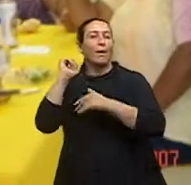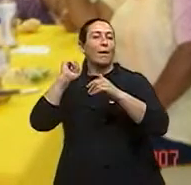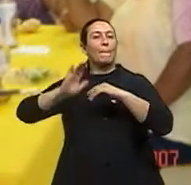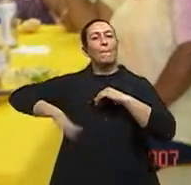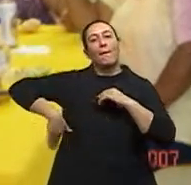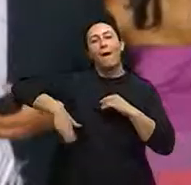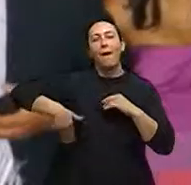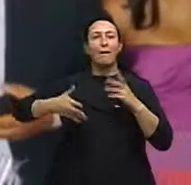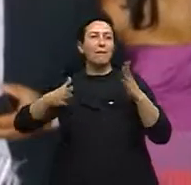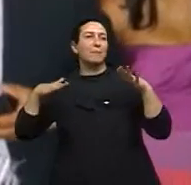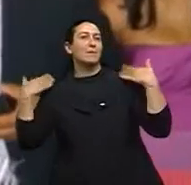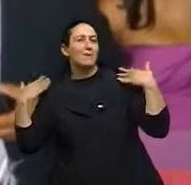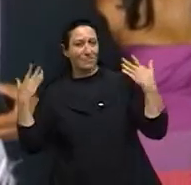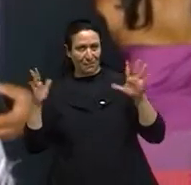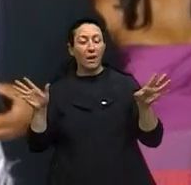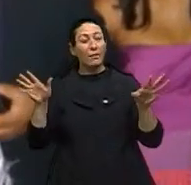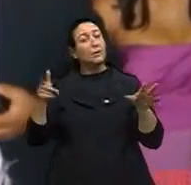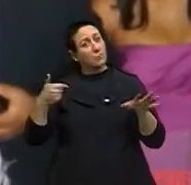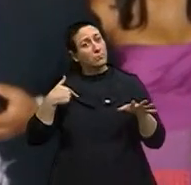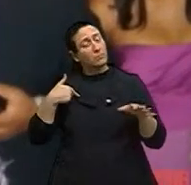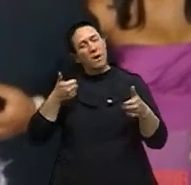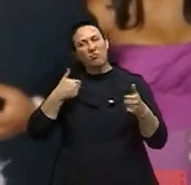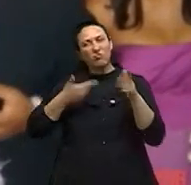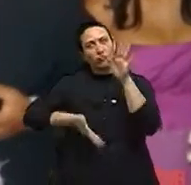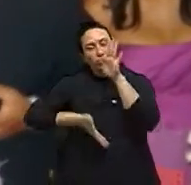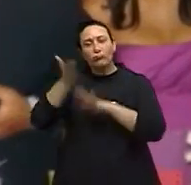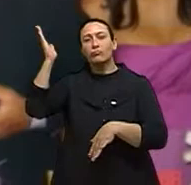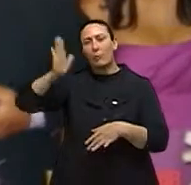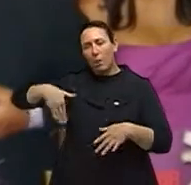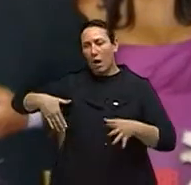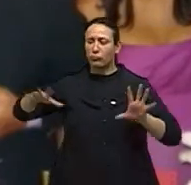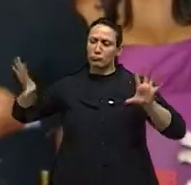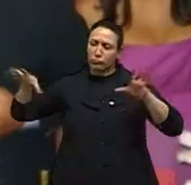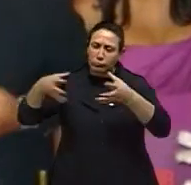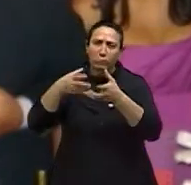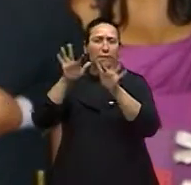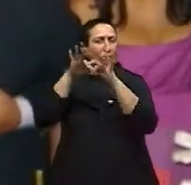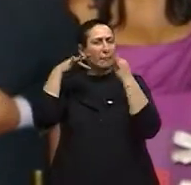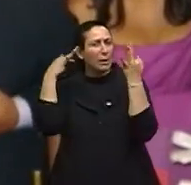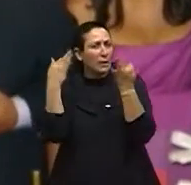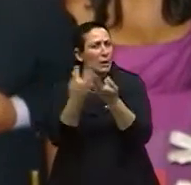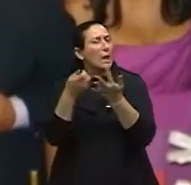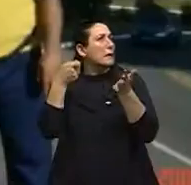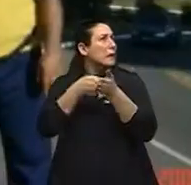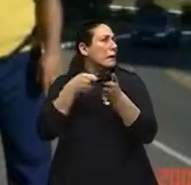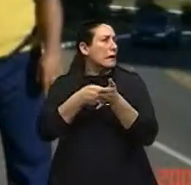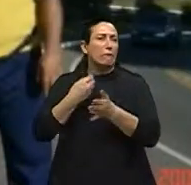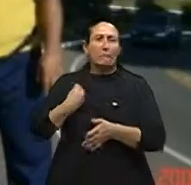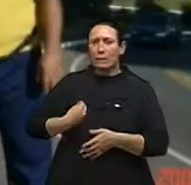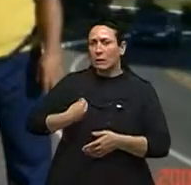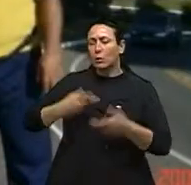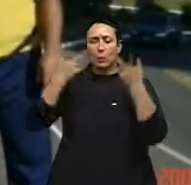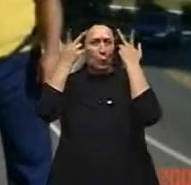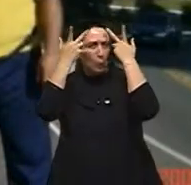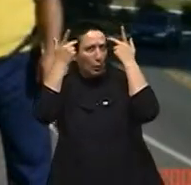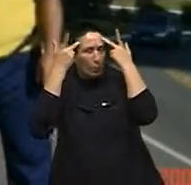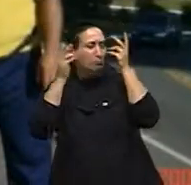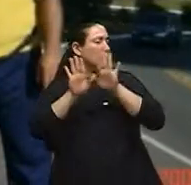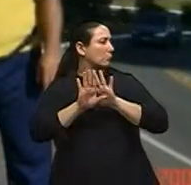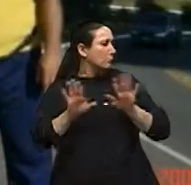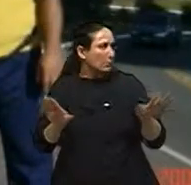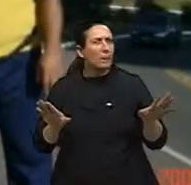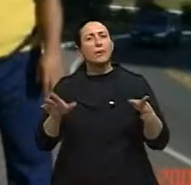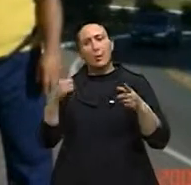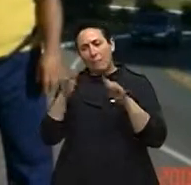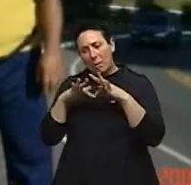praia e ali continua a recuperação todo mundo junto tentando fazer uma vida normal a família